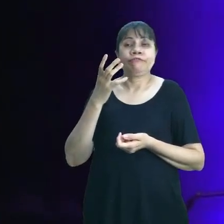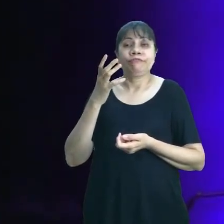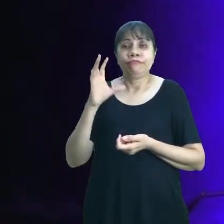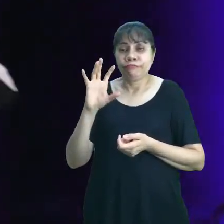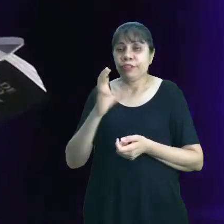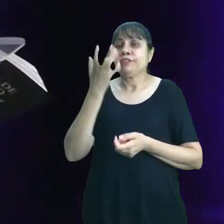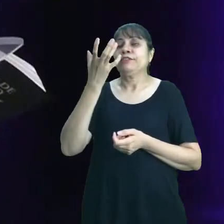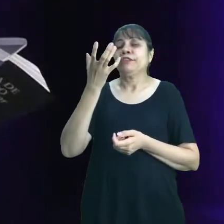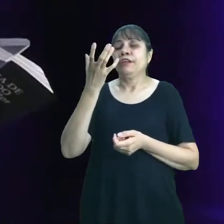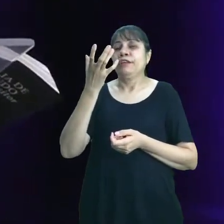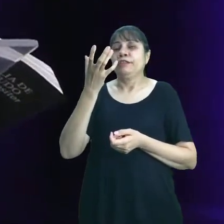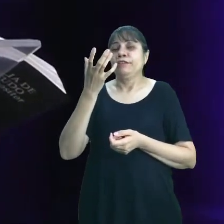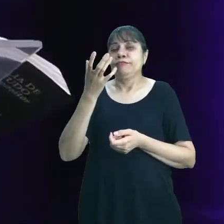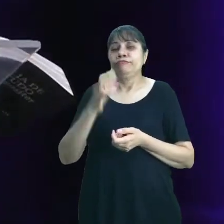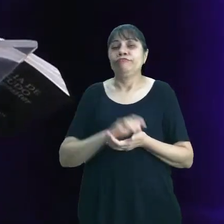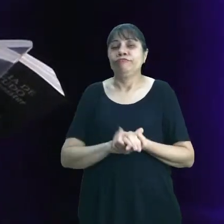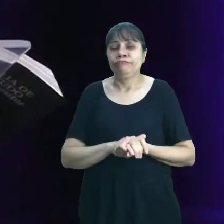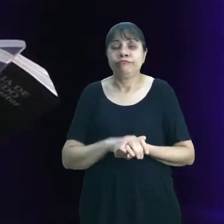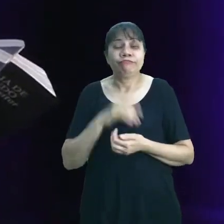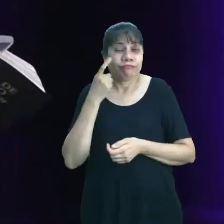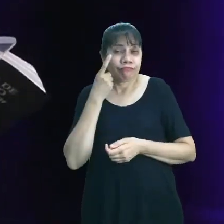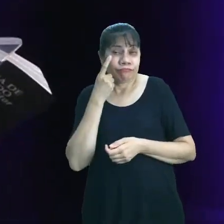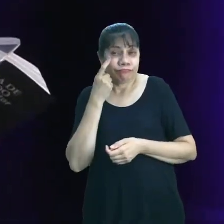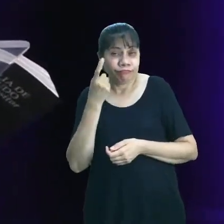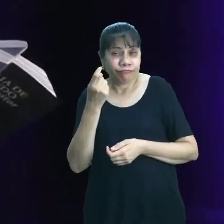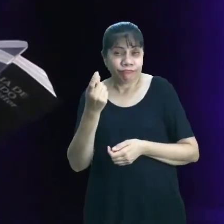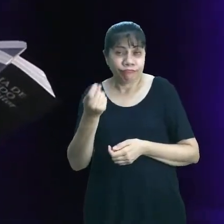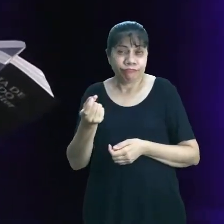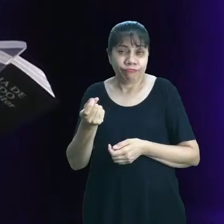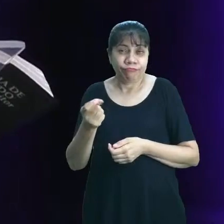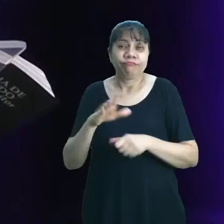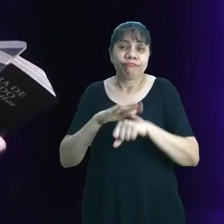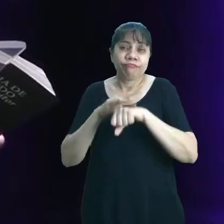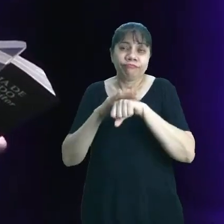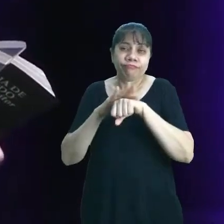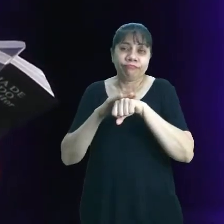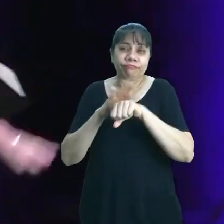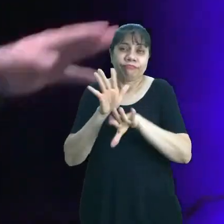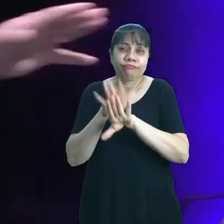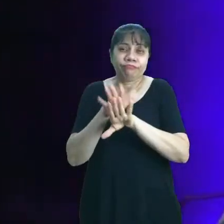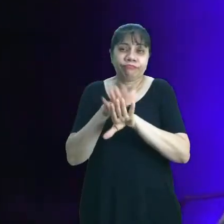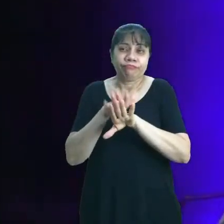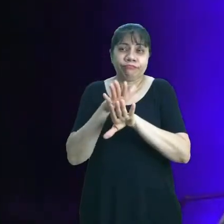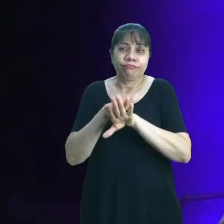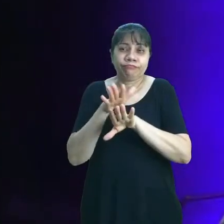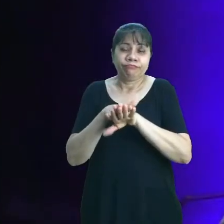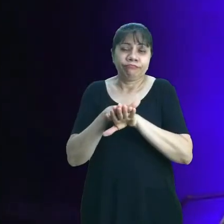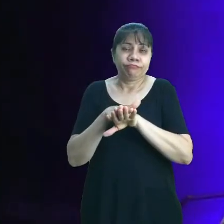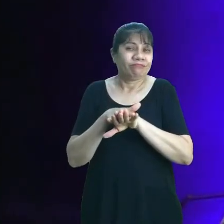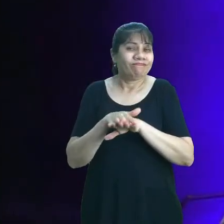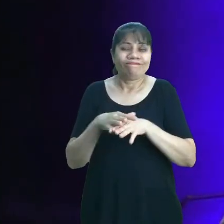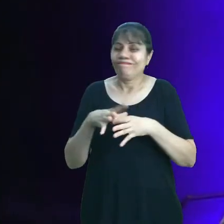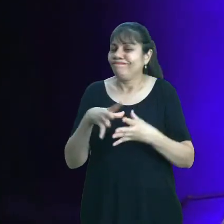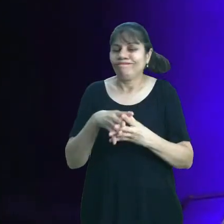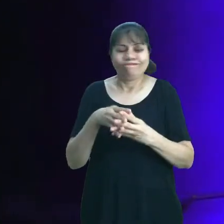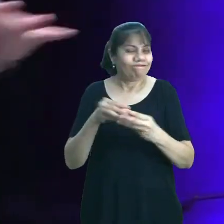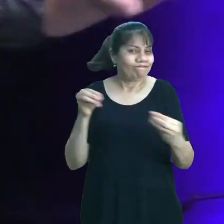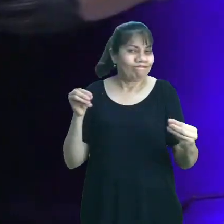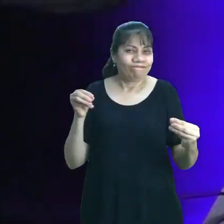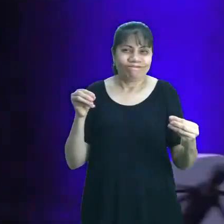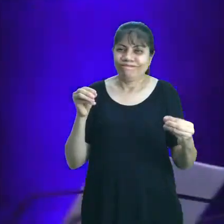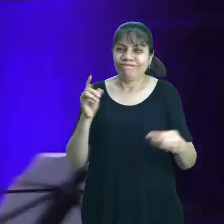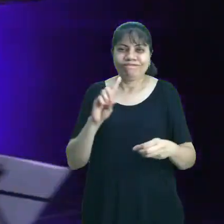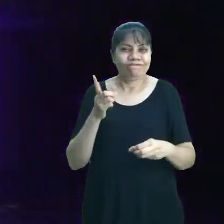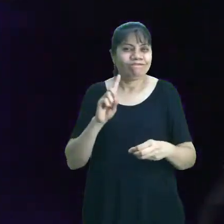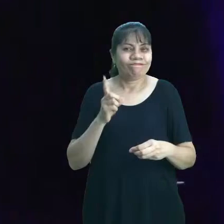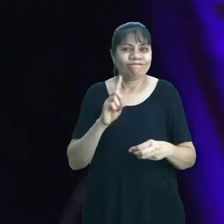É interessante que há doenças transmitidas sexualmente que não tem cura. E não é